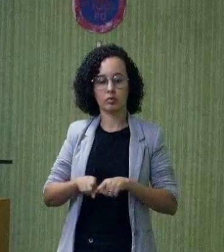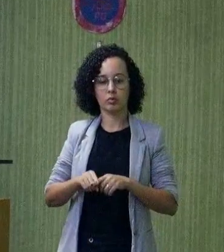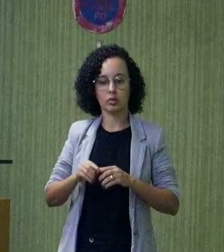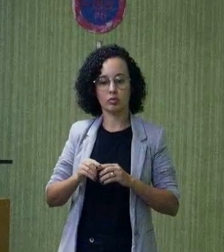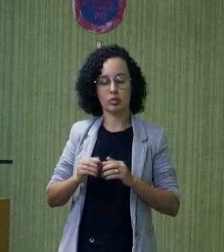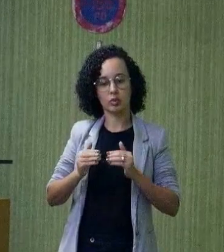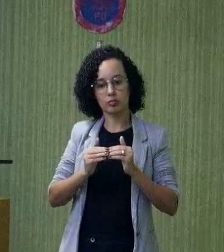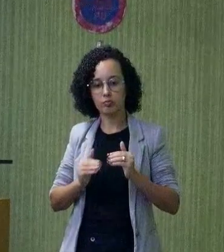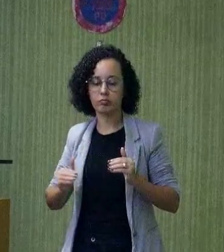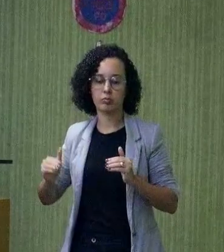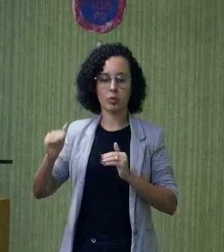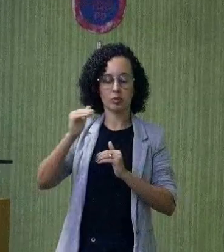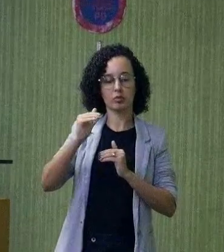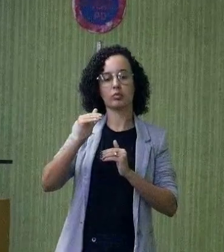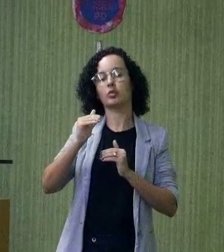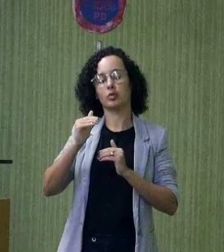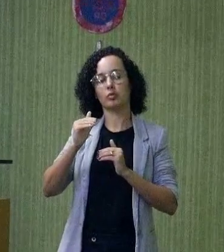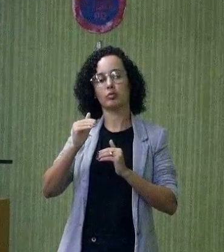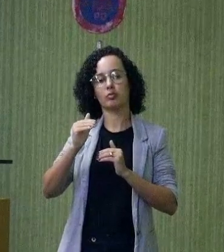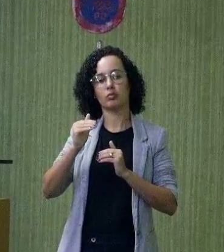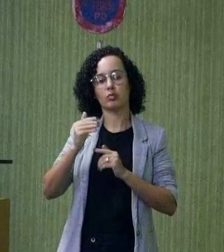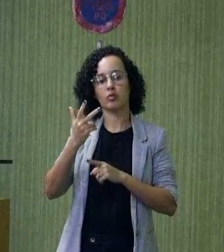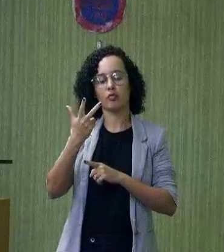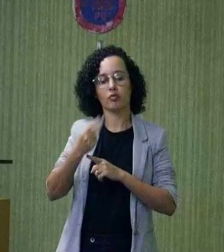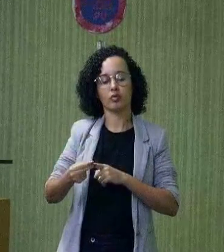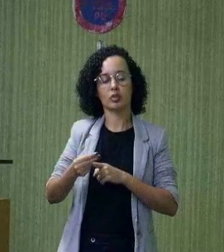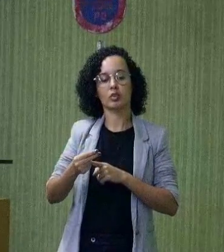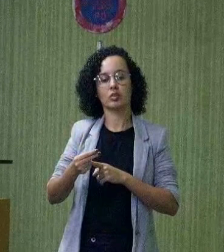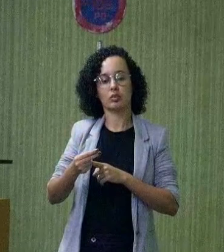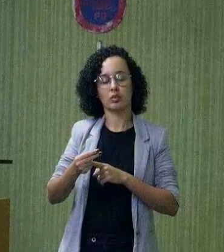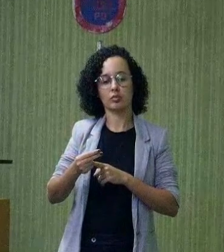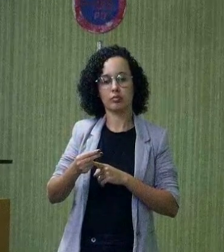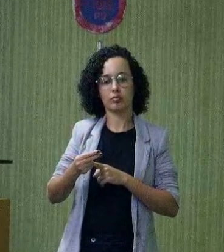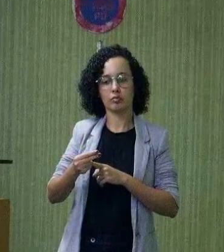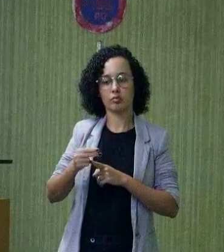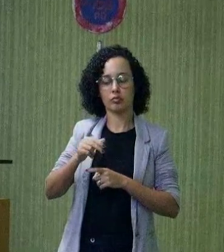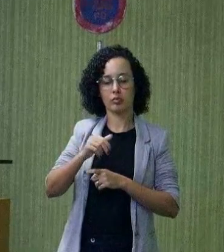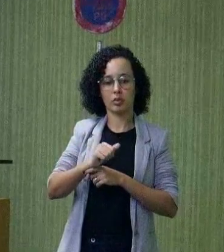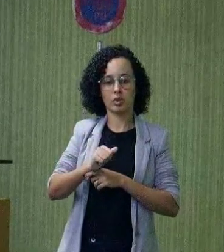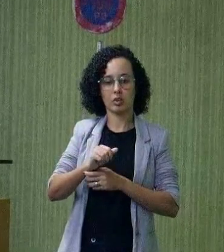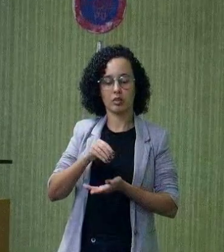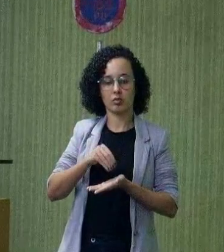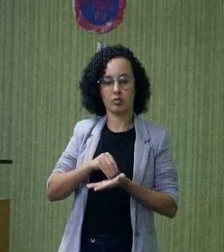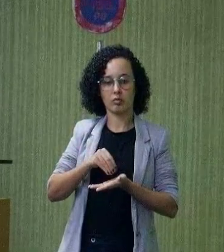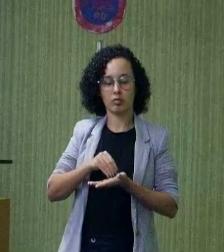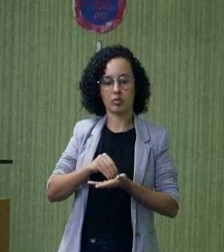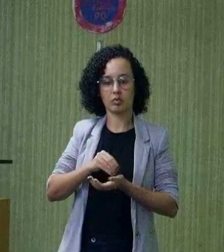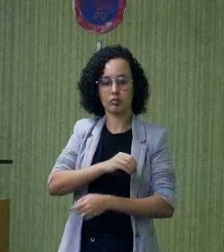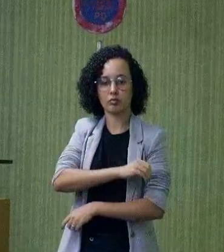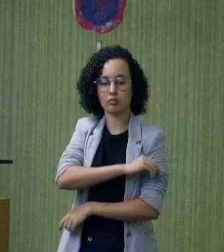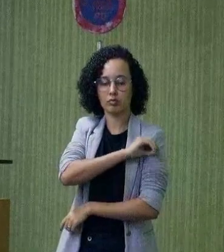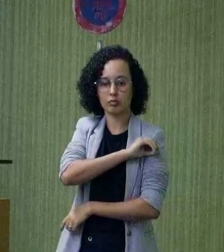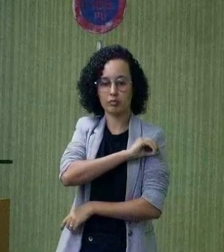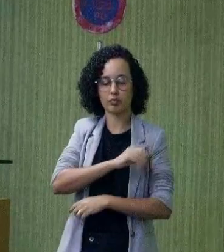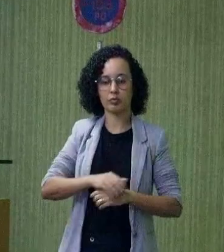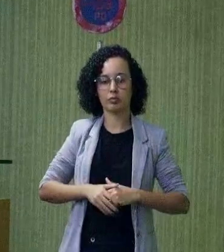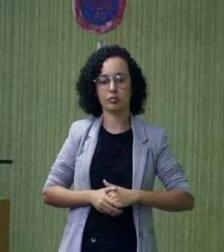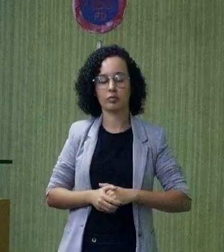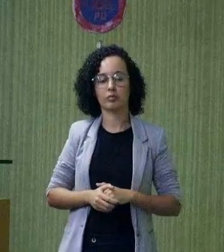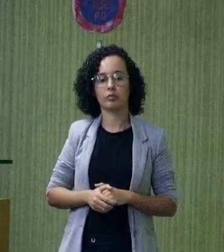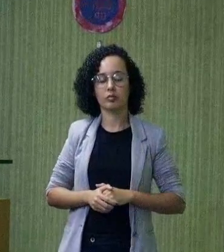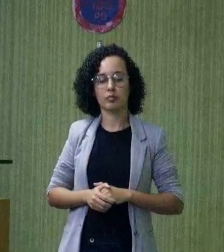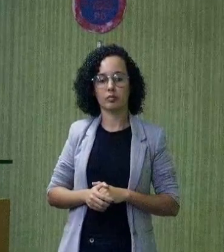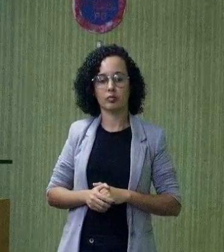Jovens e Adultos a superação das desigualdades educacionais a erradicação de todas as formas de preconceito de